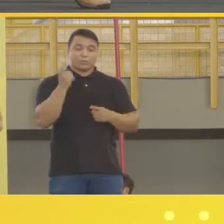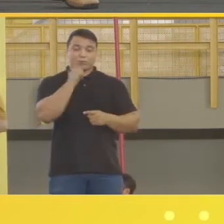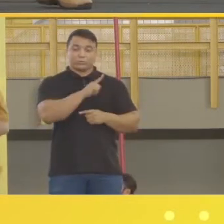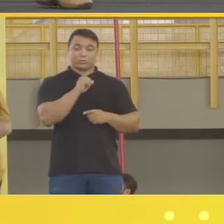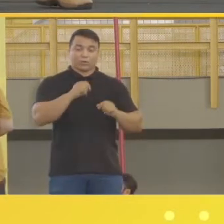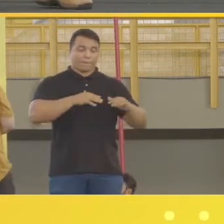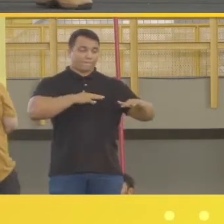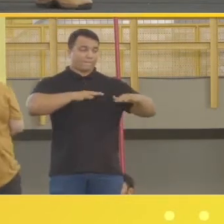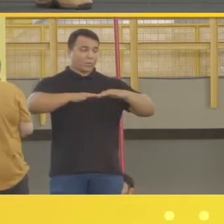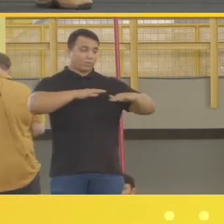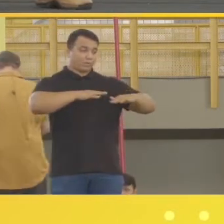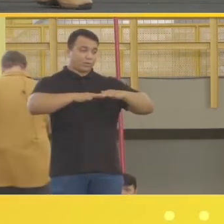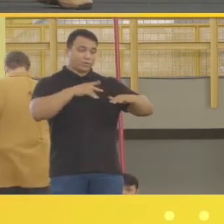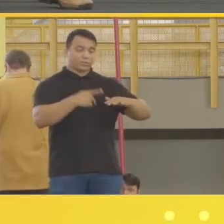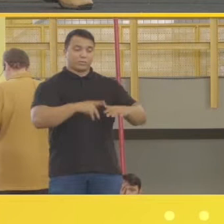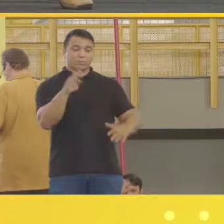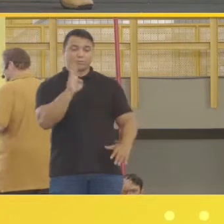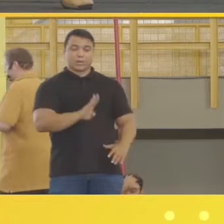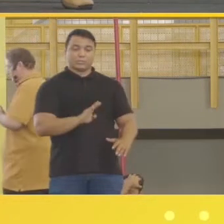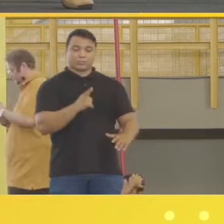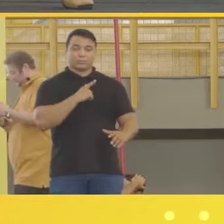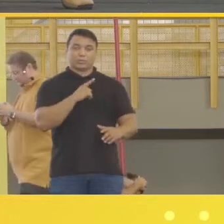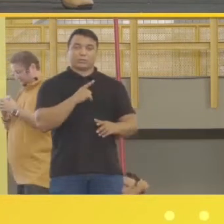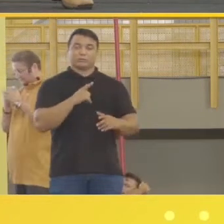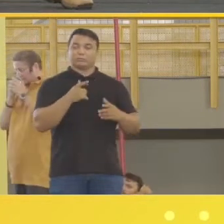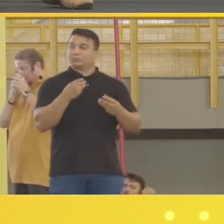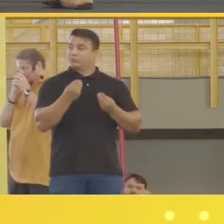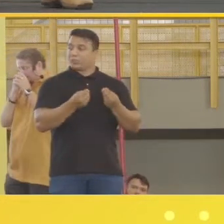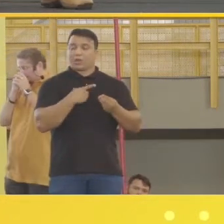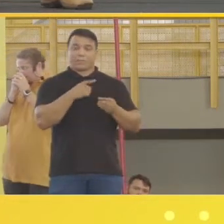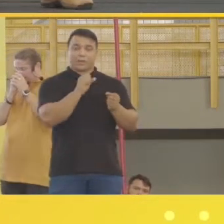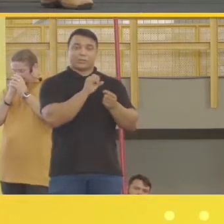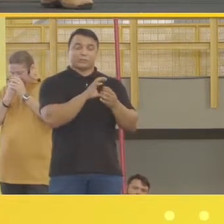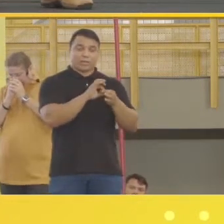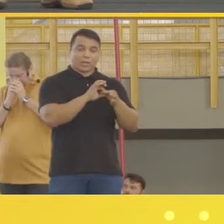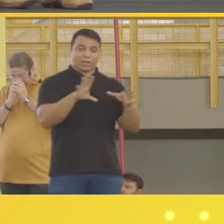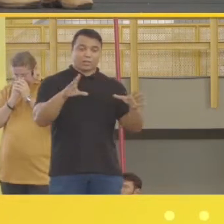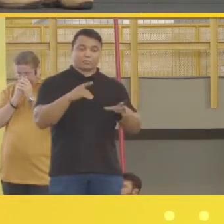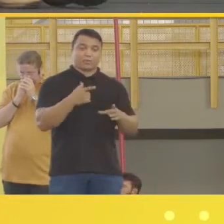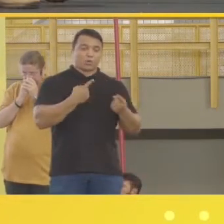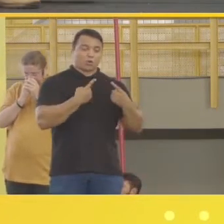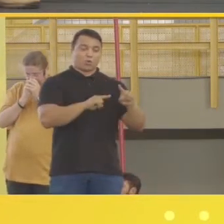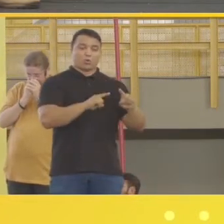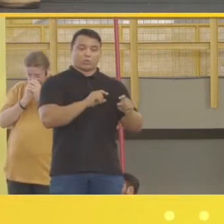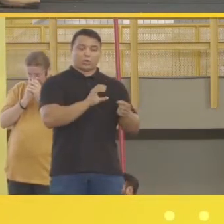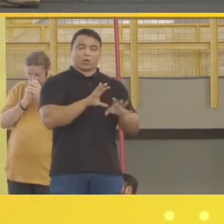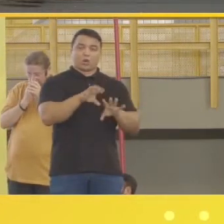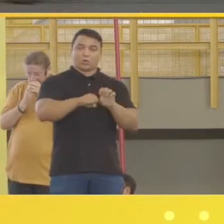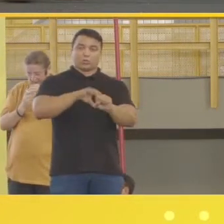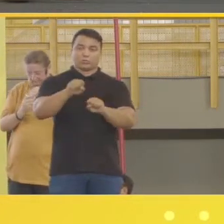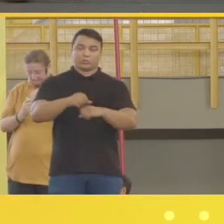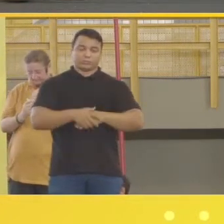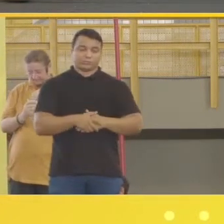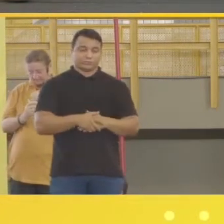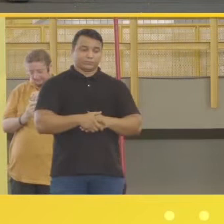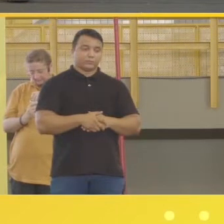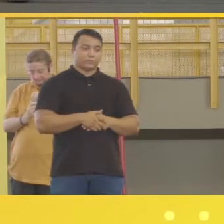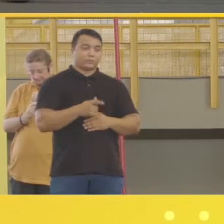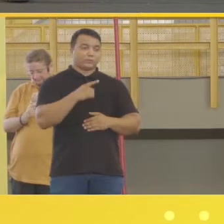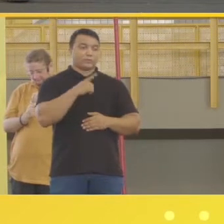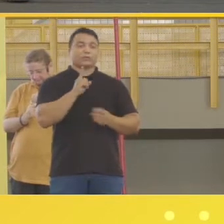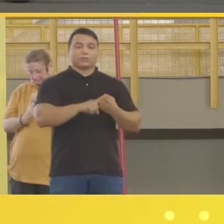influenciou movimentos no Brasil como as chamadas rebeliões anticoloniais. Além do iluminismo,